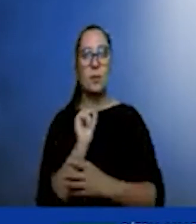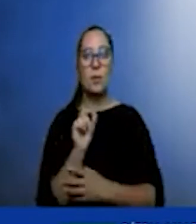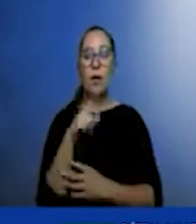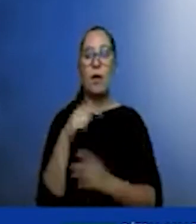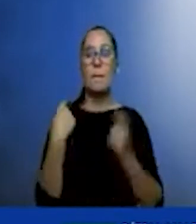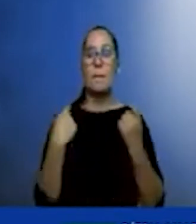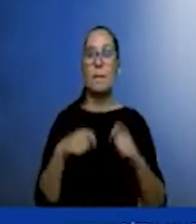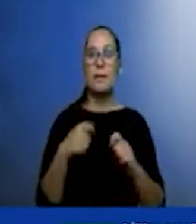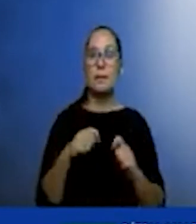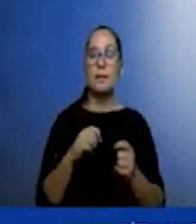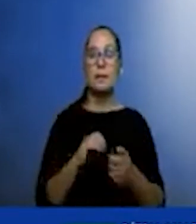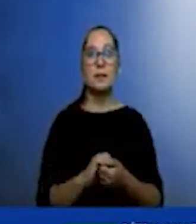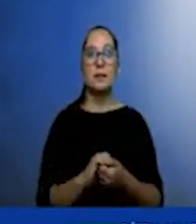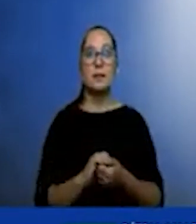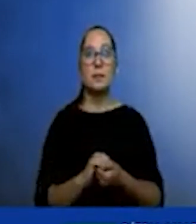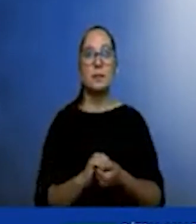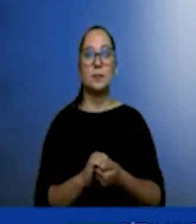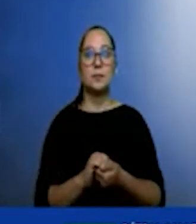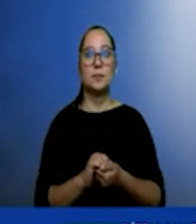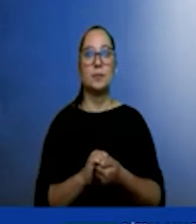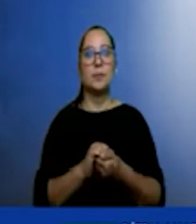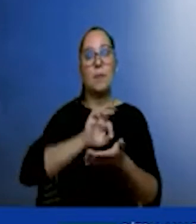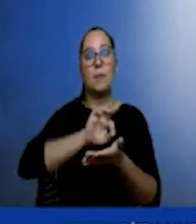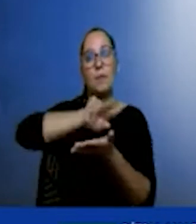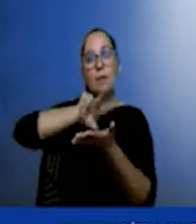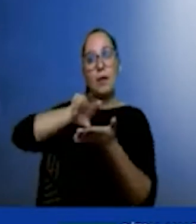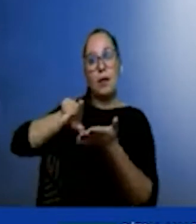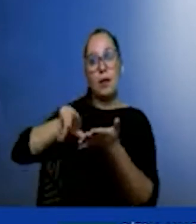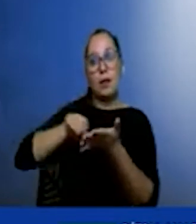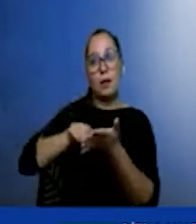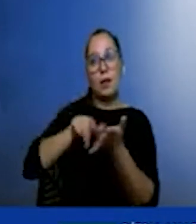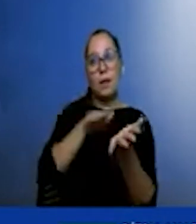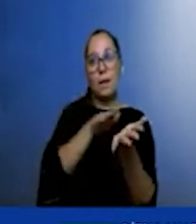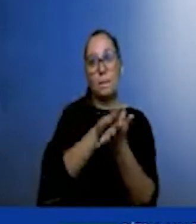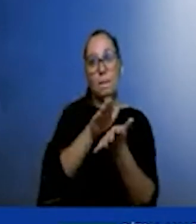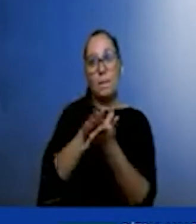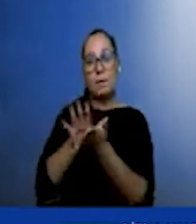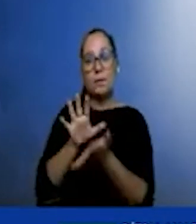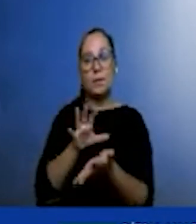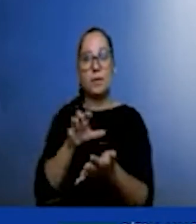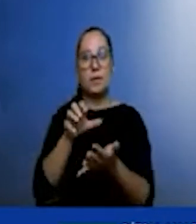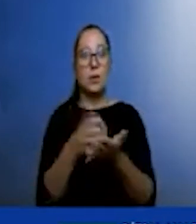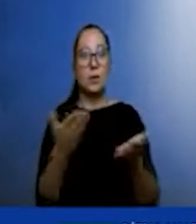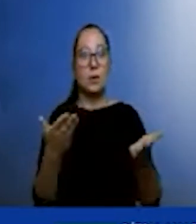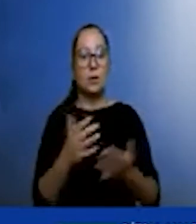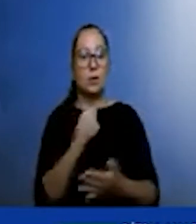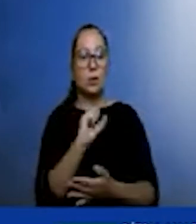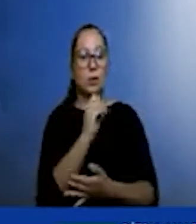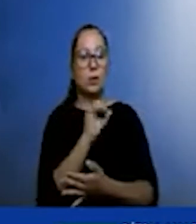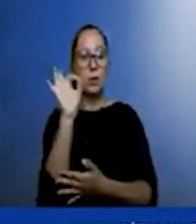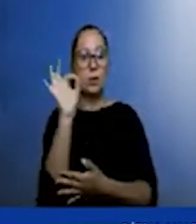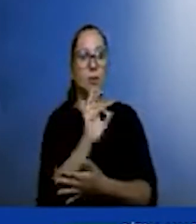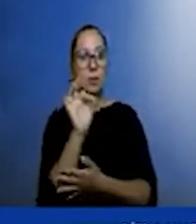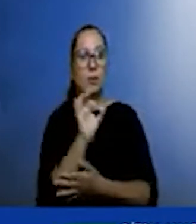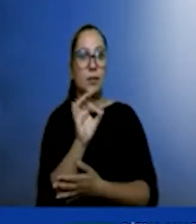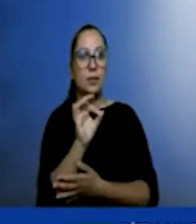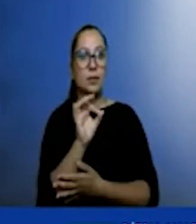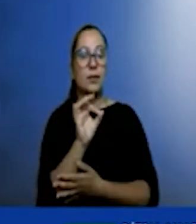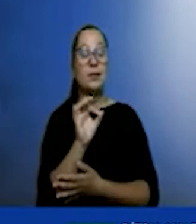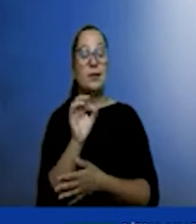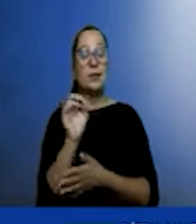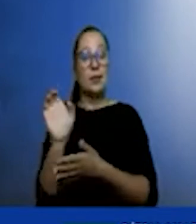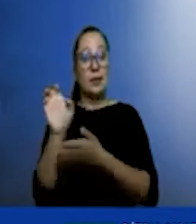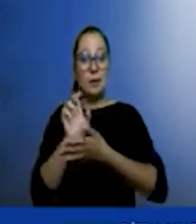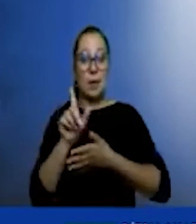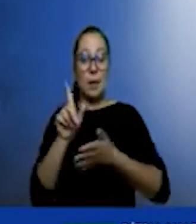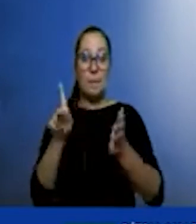da gente diversificar a cadeia produtiva do setor, que hoje é 80% vinda da China. Então, em momentos como a